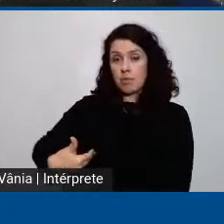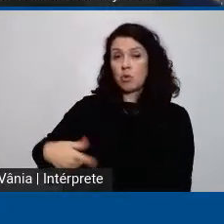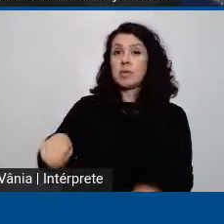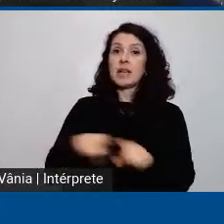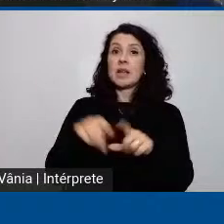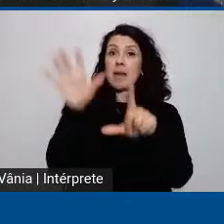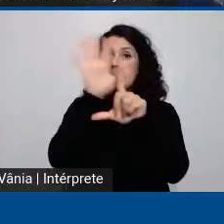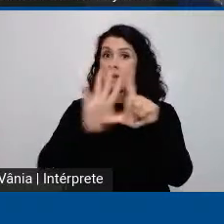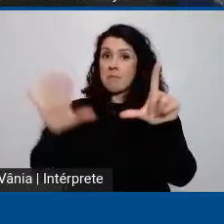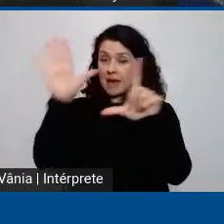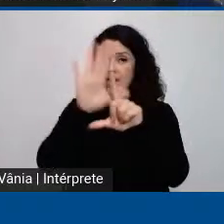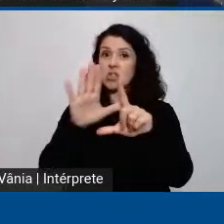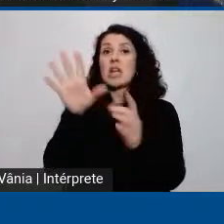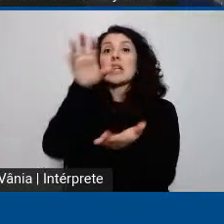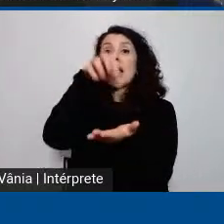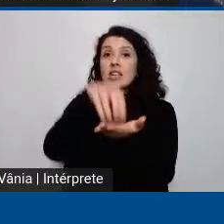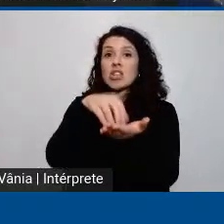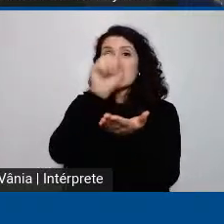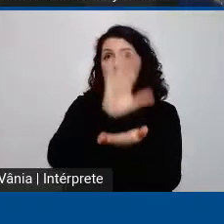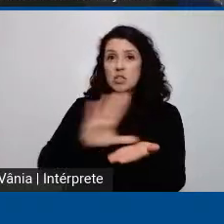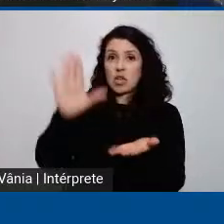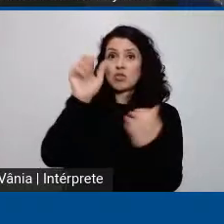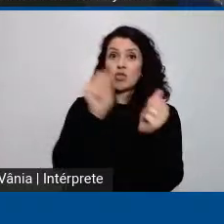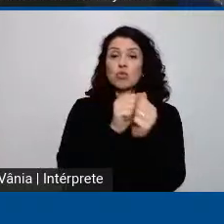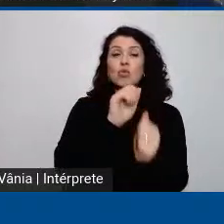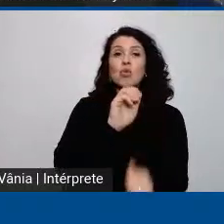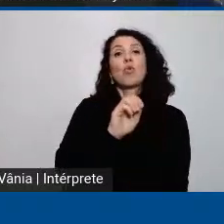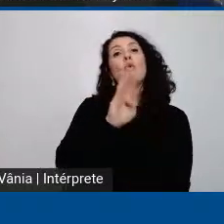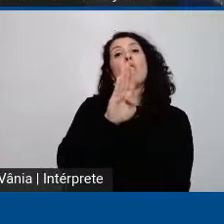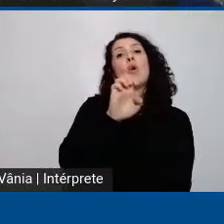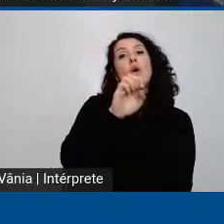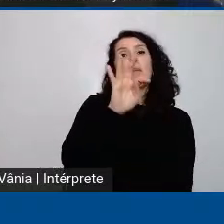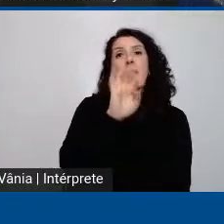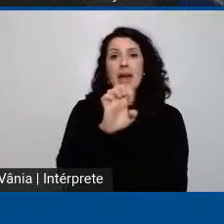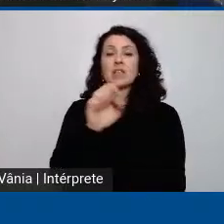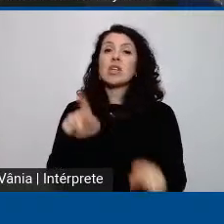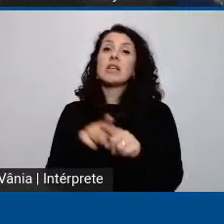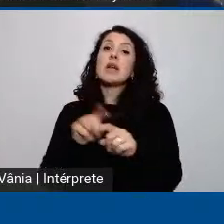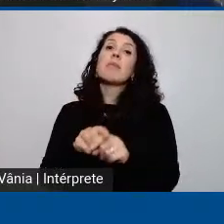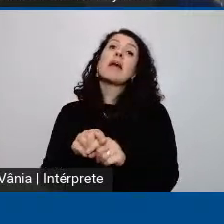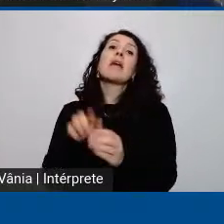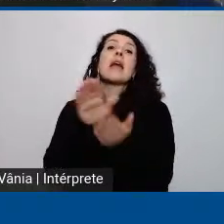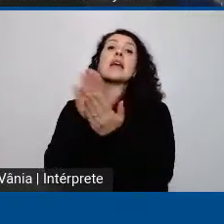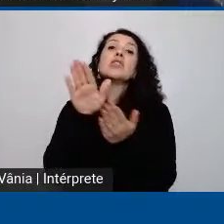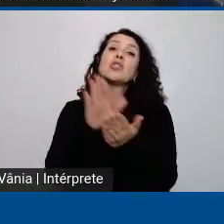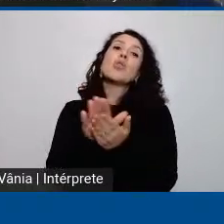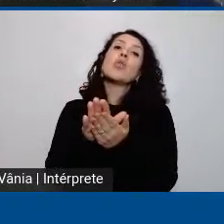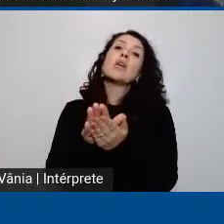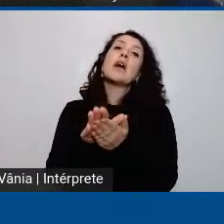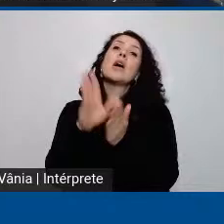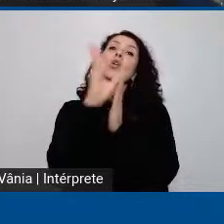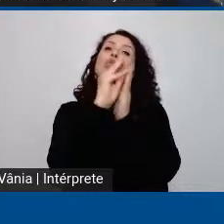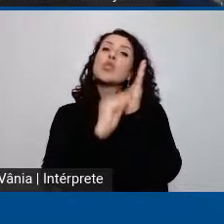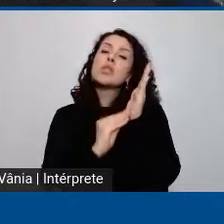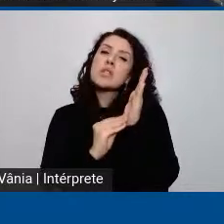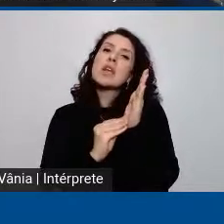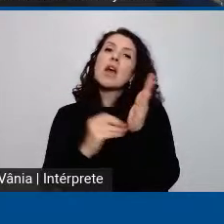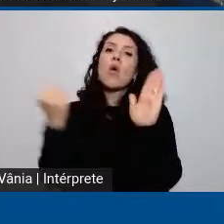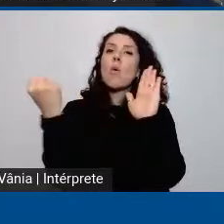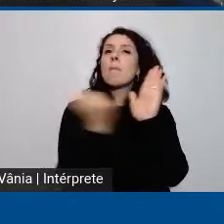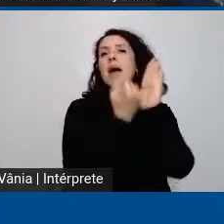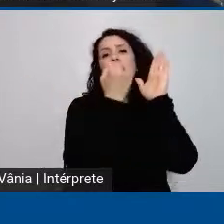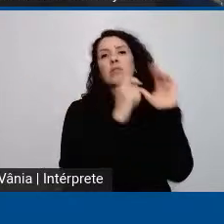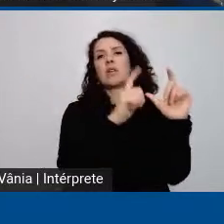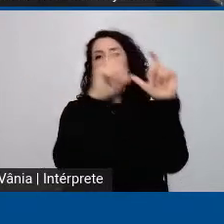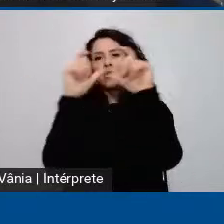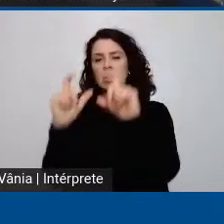com a Beth Breia, e editora do dossiê Um Marco para a Fotografia, 180 anos de Daguerre, um dossiê